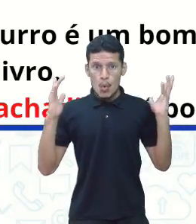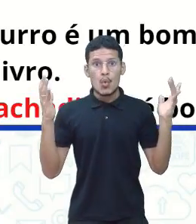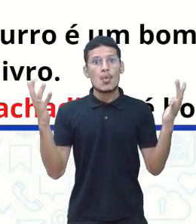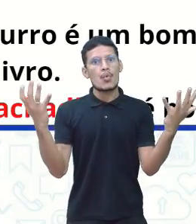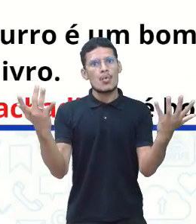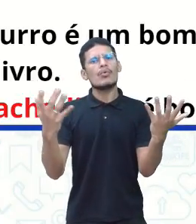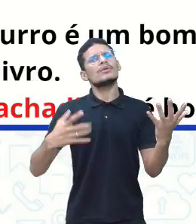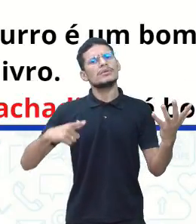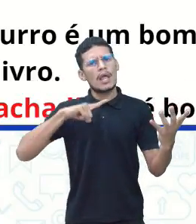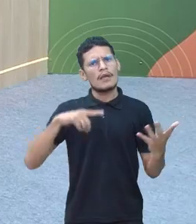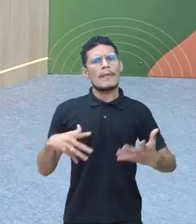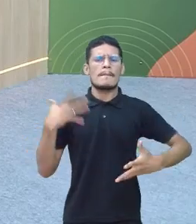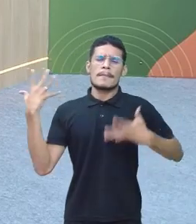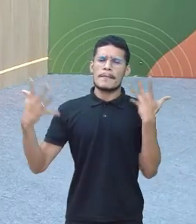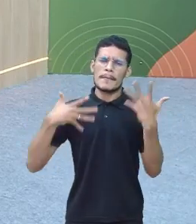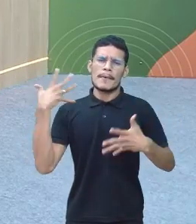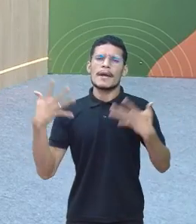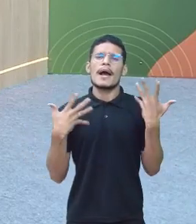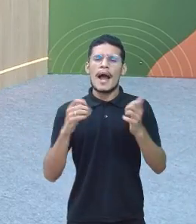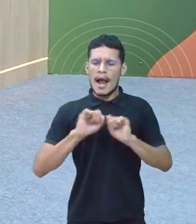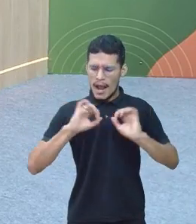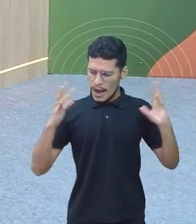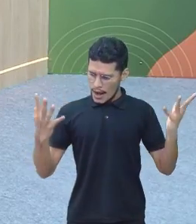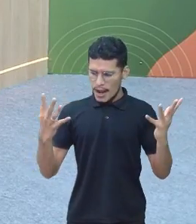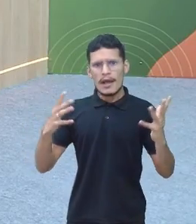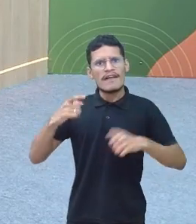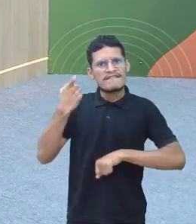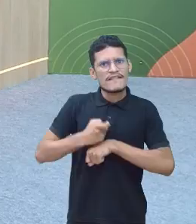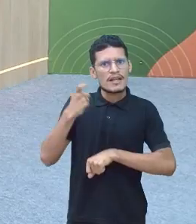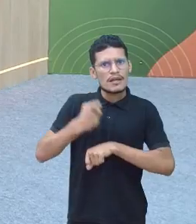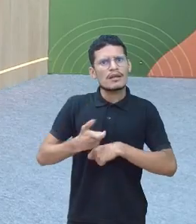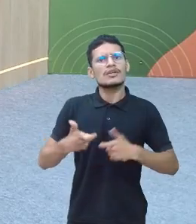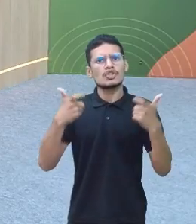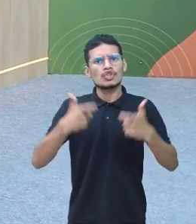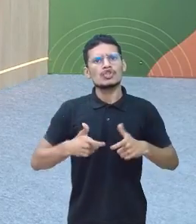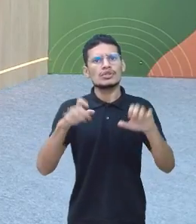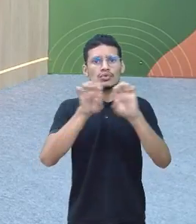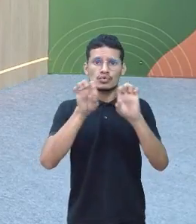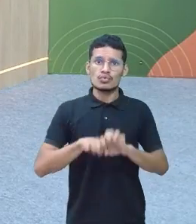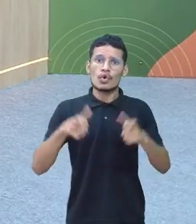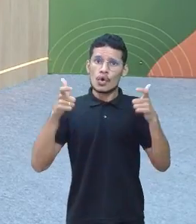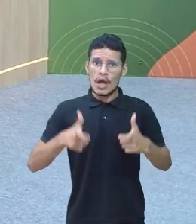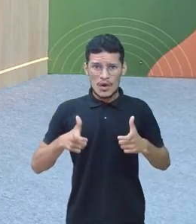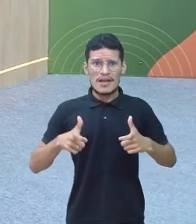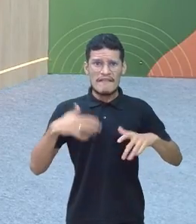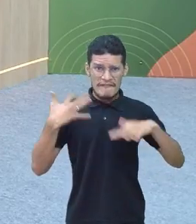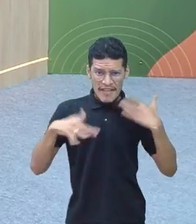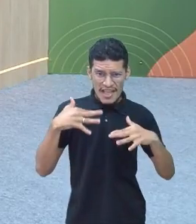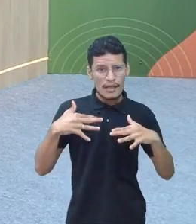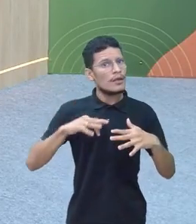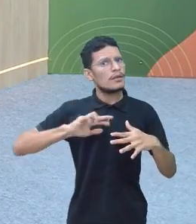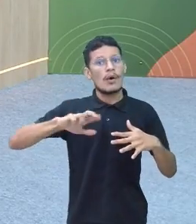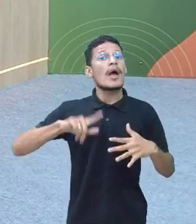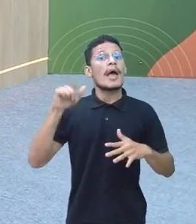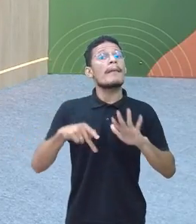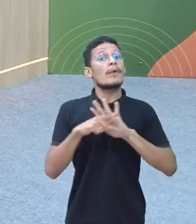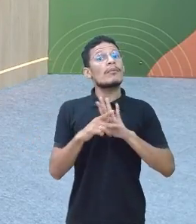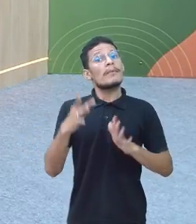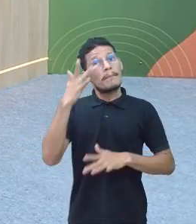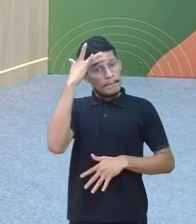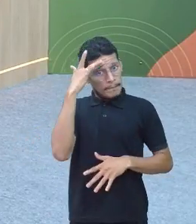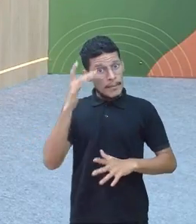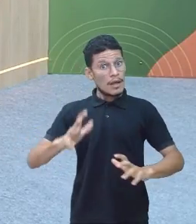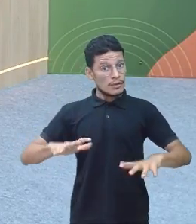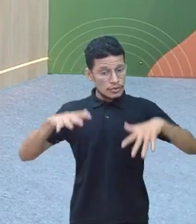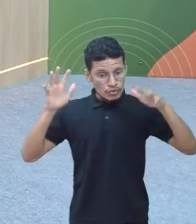alegria. A arquibancada é um recurso fixo, é uma estrutura do local. Ela não vibra, normalmente. Quem vibram são as pessoas. Mas